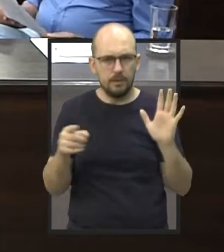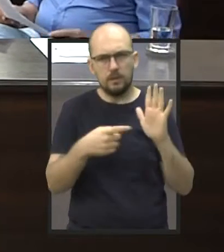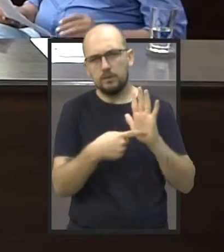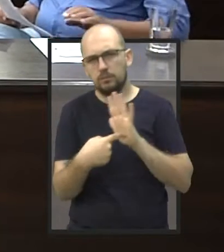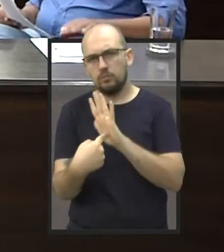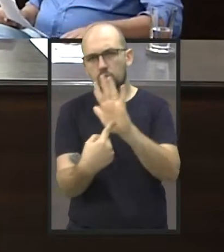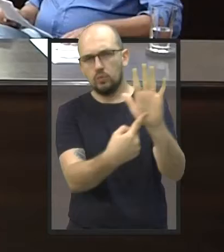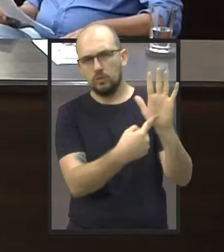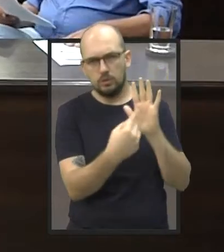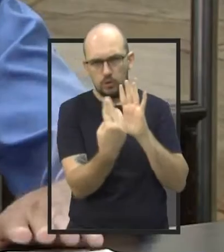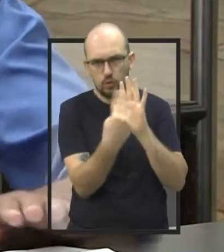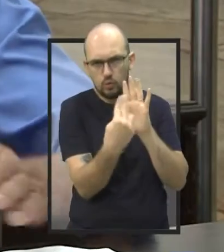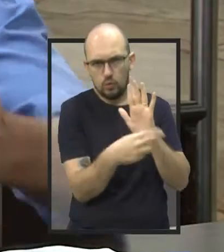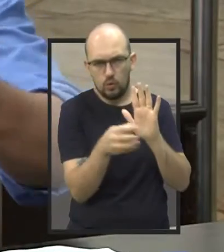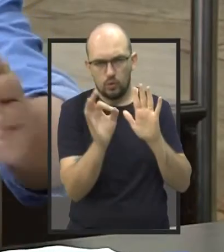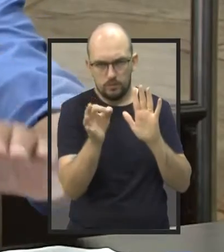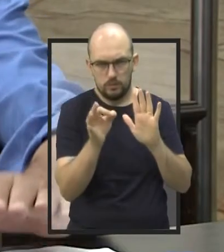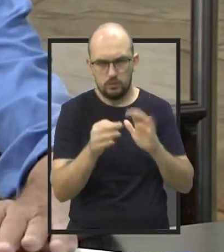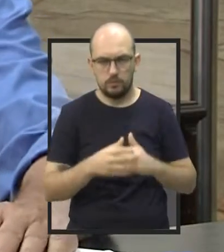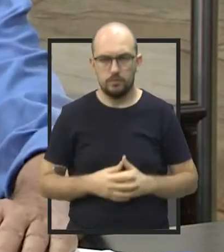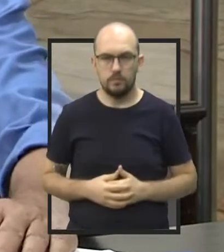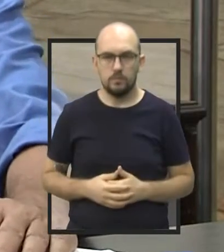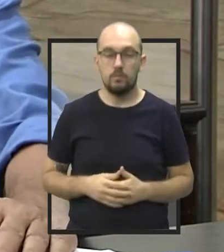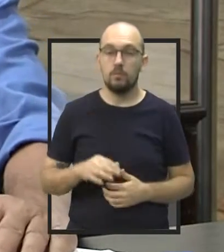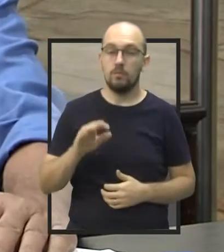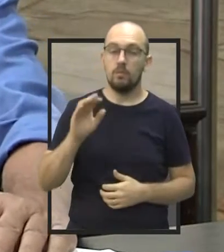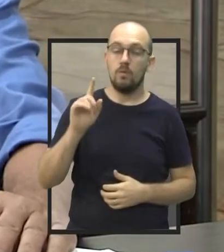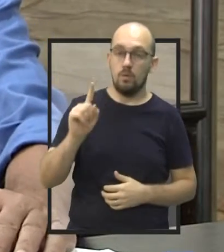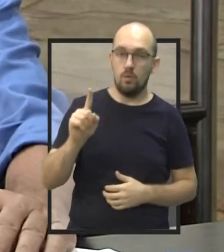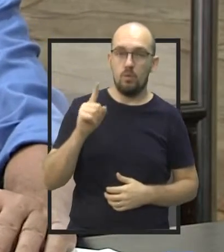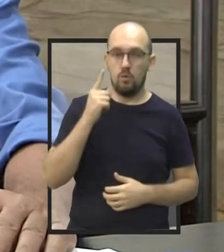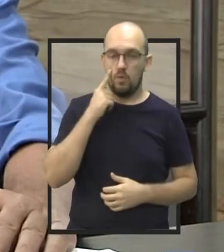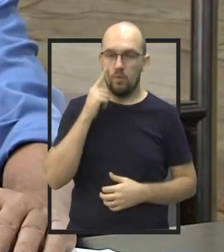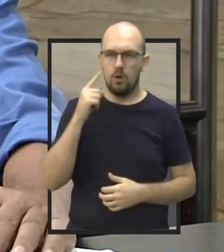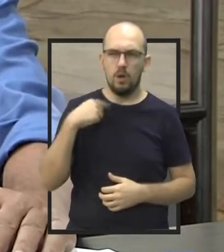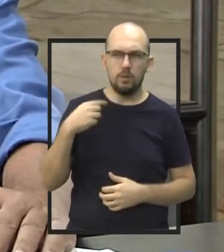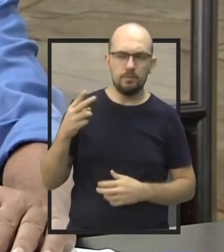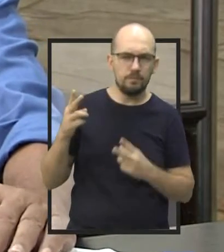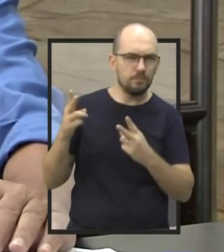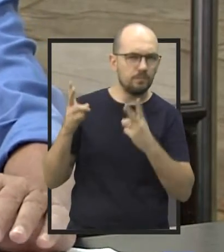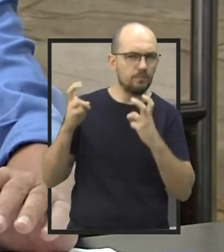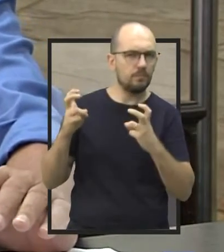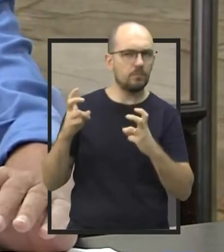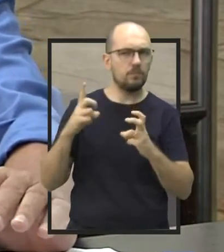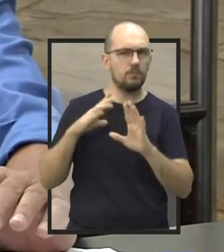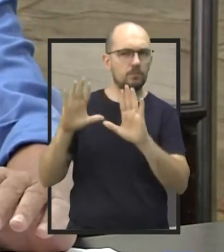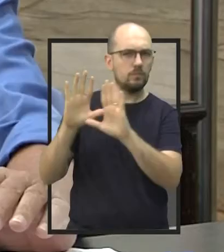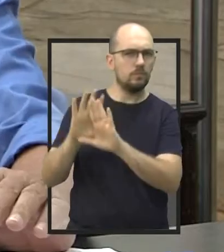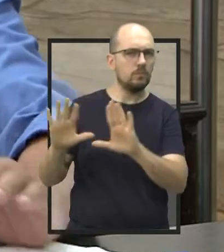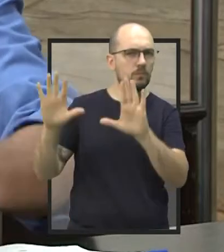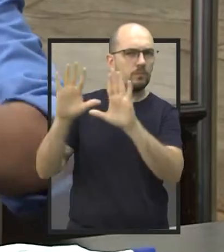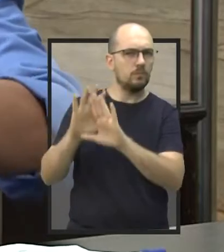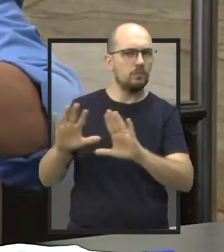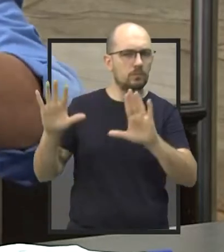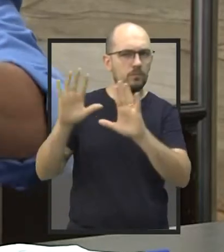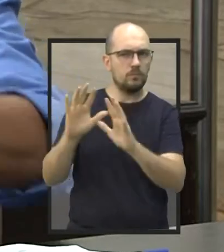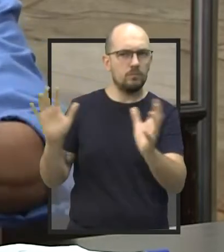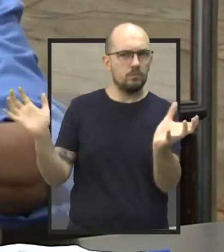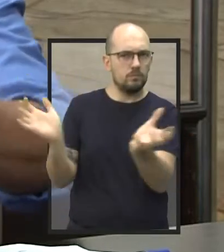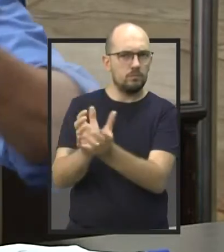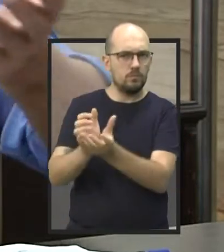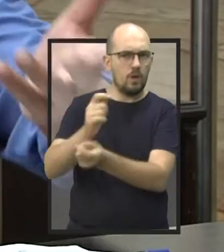Olha, eu tenho observado que está havendo uma certa resistência por parte da